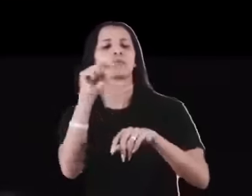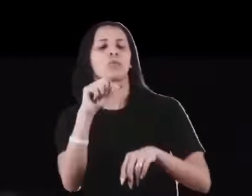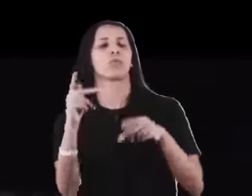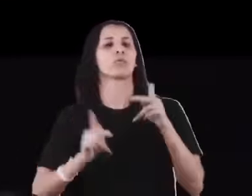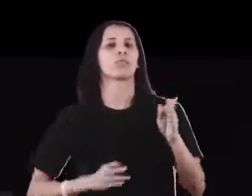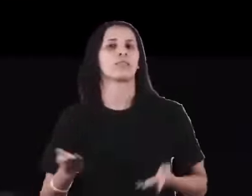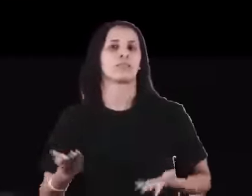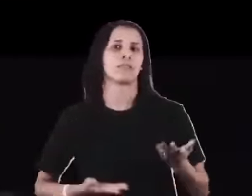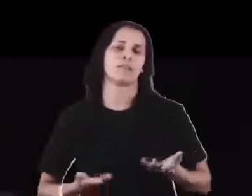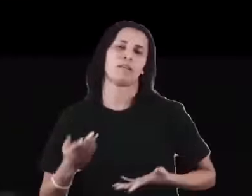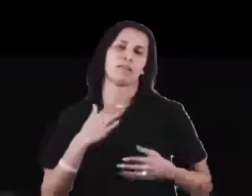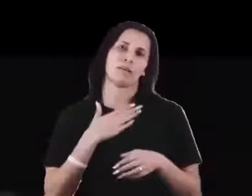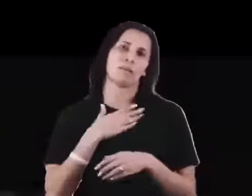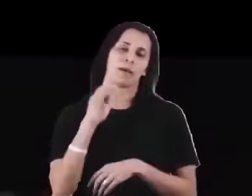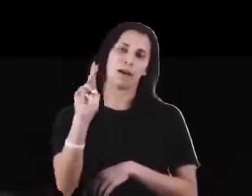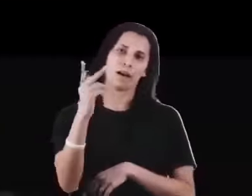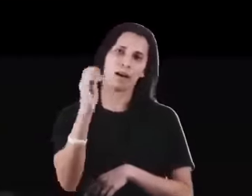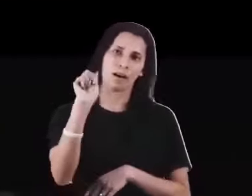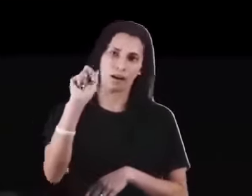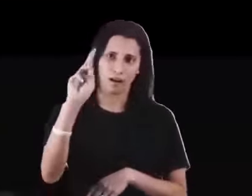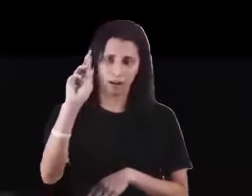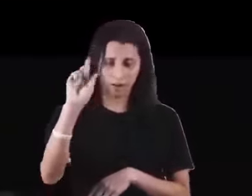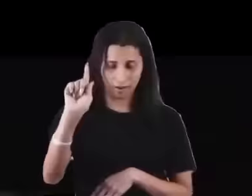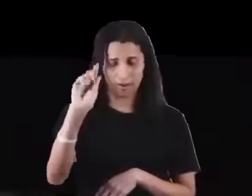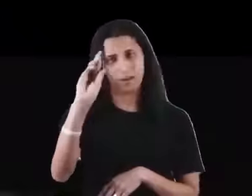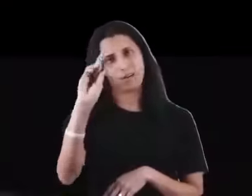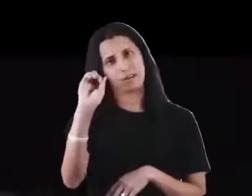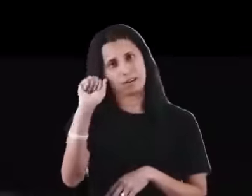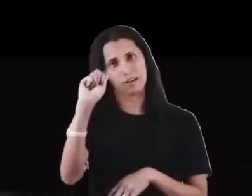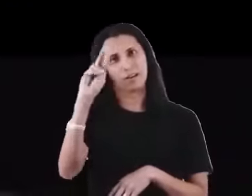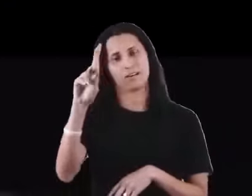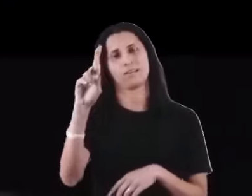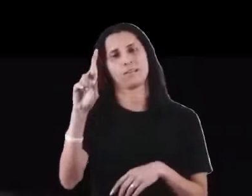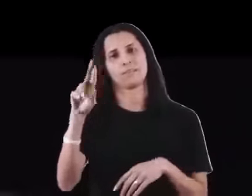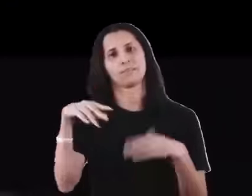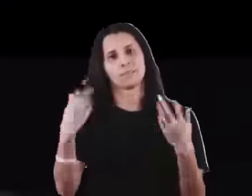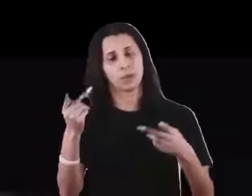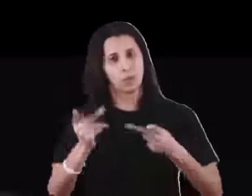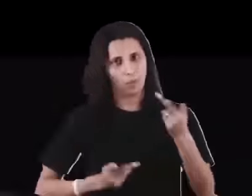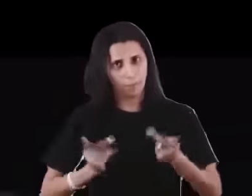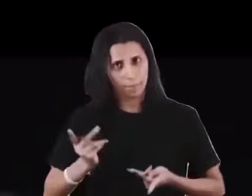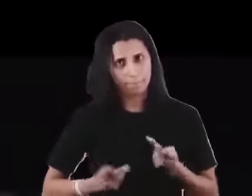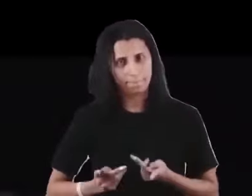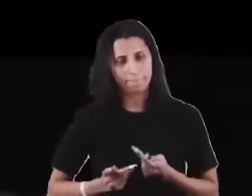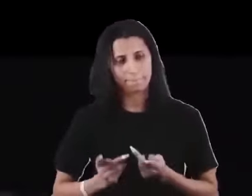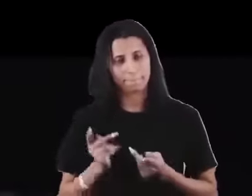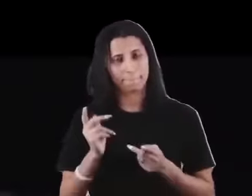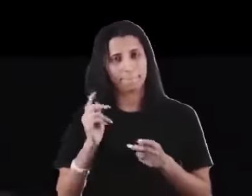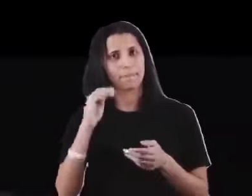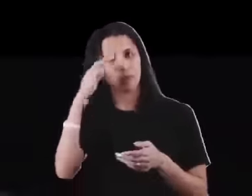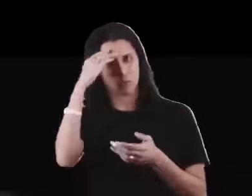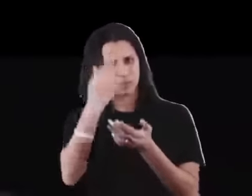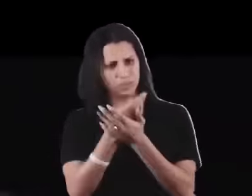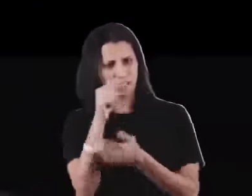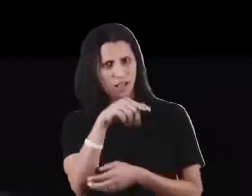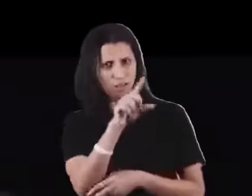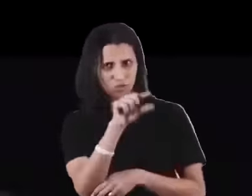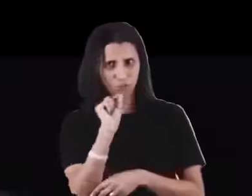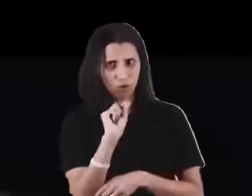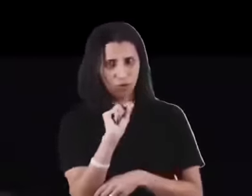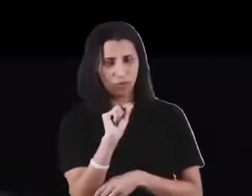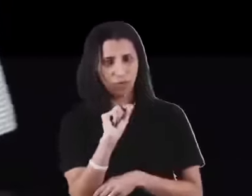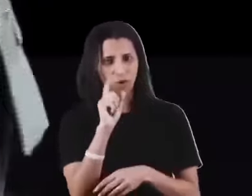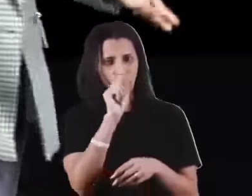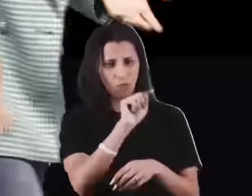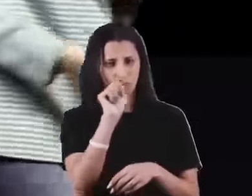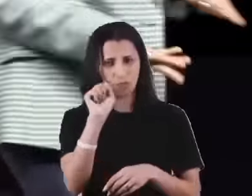Agar Com certeza ela fez uma seleção fez ou não fez feio não né gente porque se eu tivesse muita Deus o